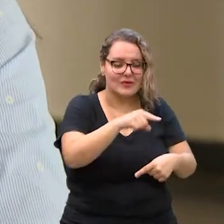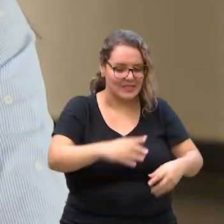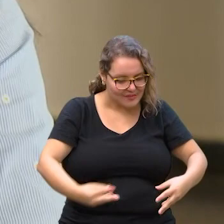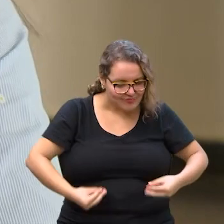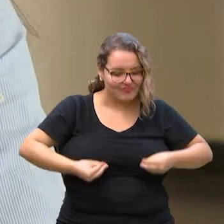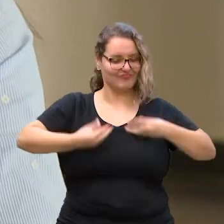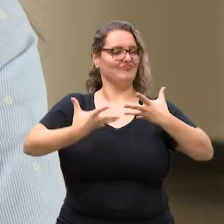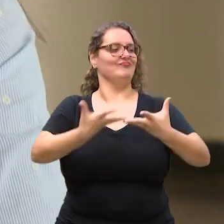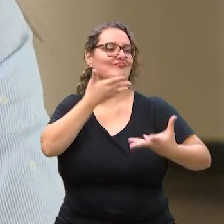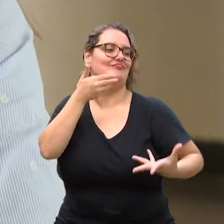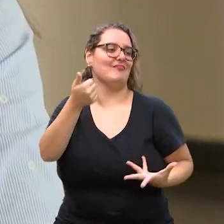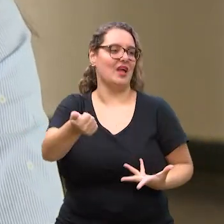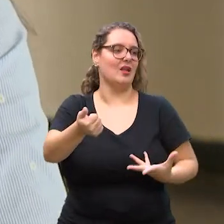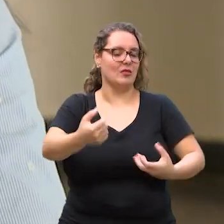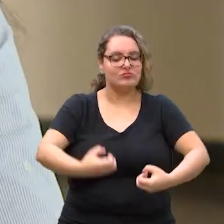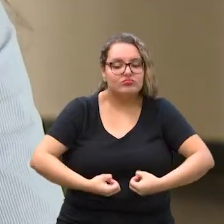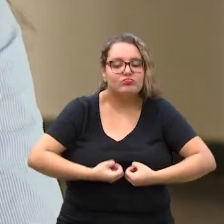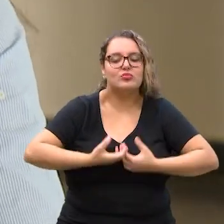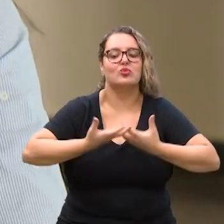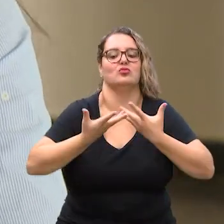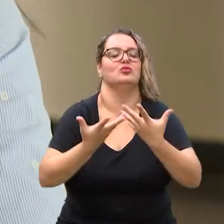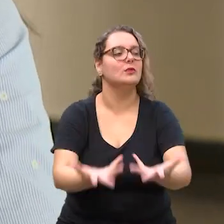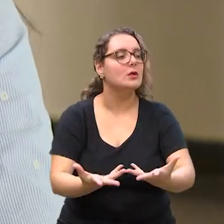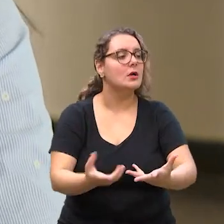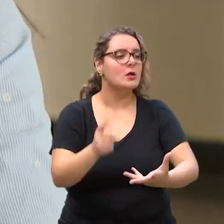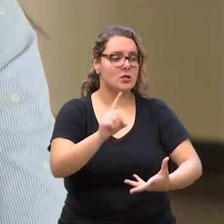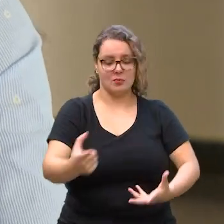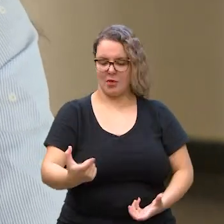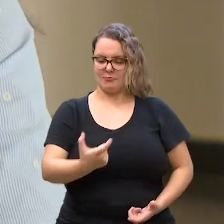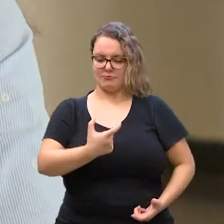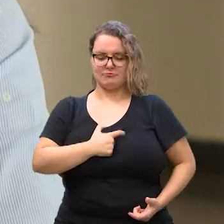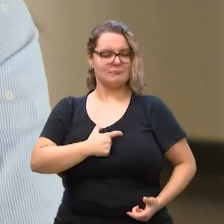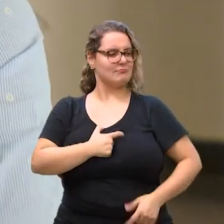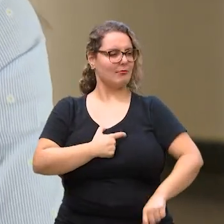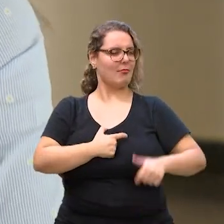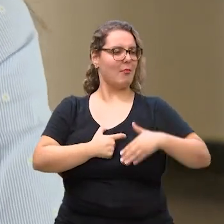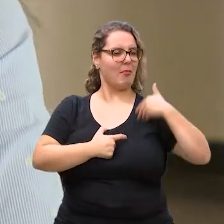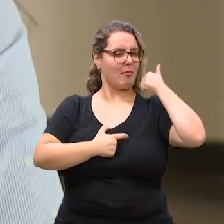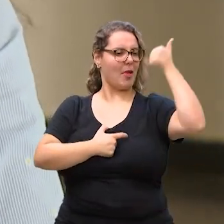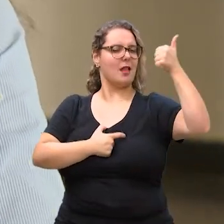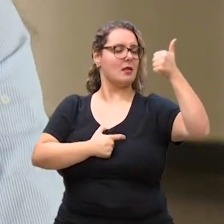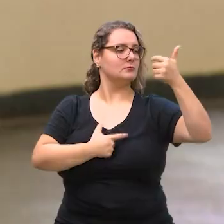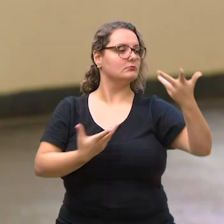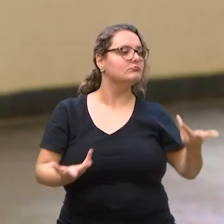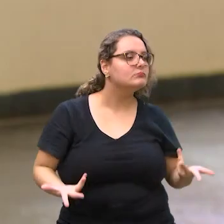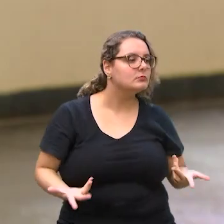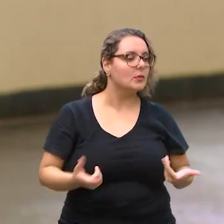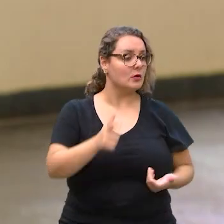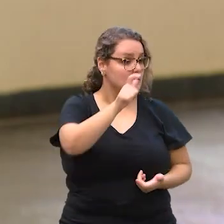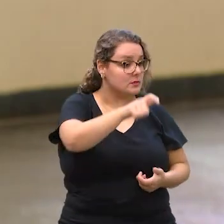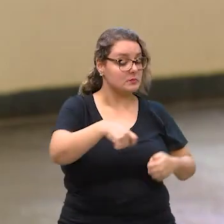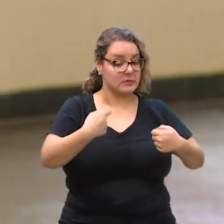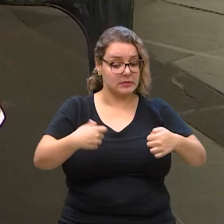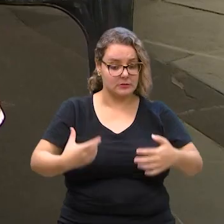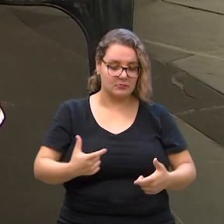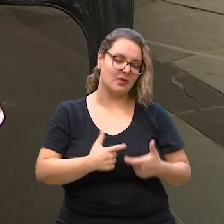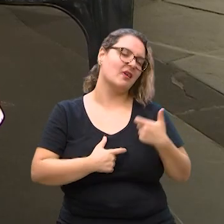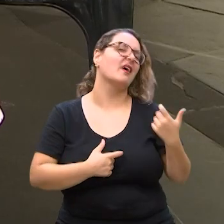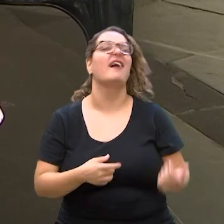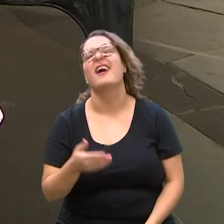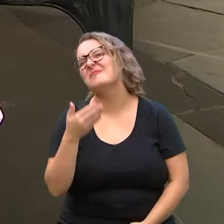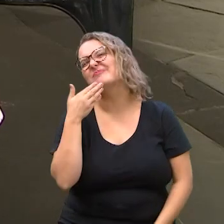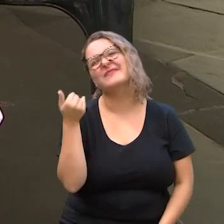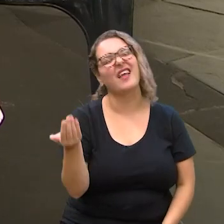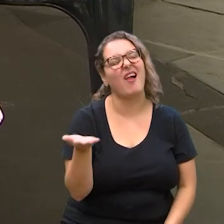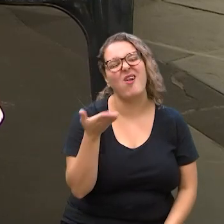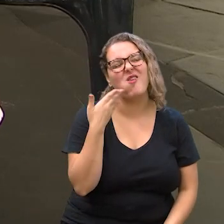mais satisfatório, mais gratificante do que simplesmente uma medalha num dia que você sentiu que não deu o seu melhor. Fui lá competir, mas estava muito